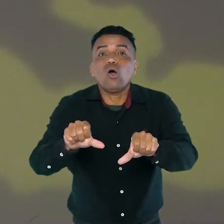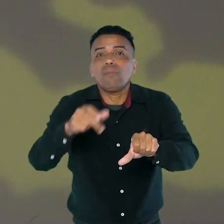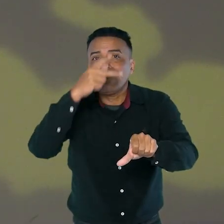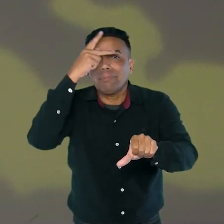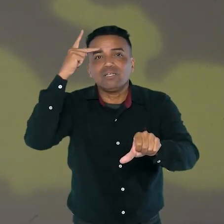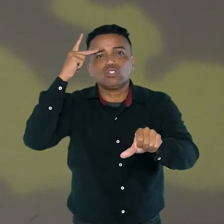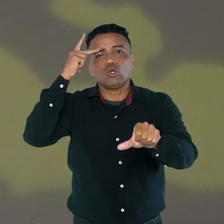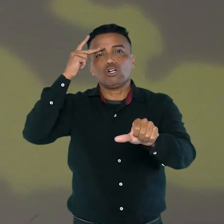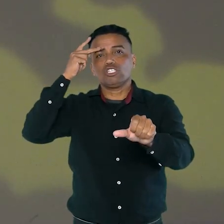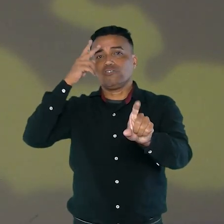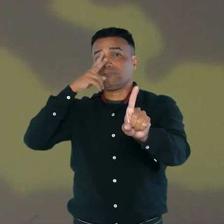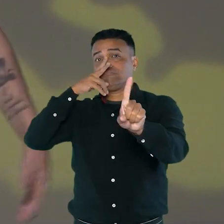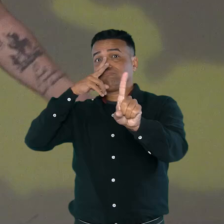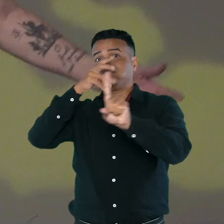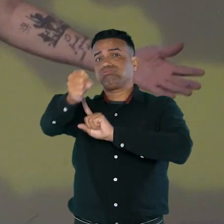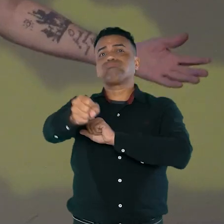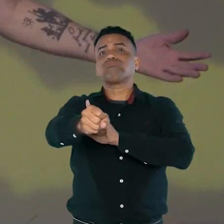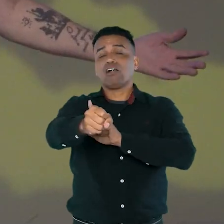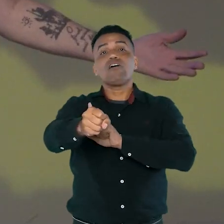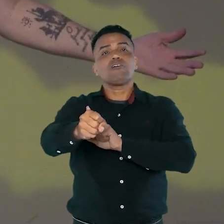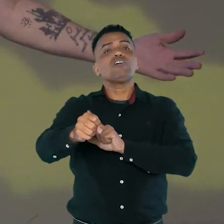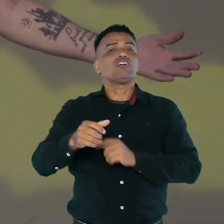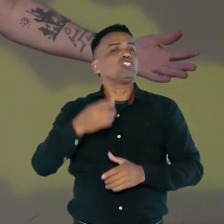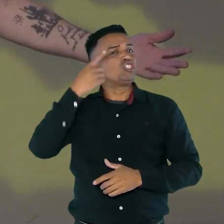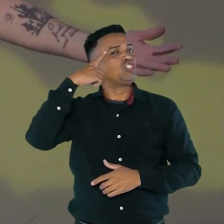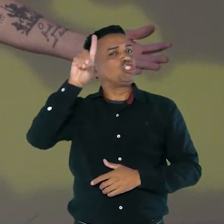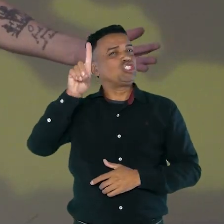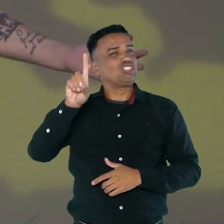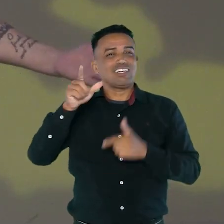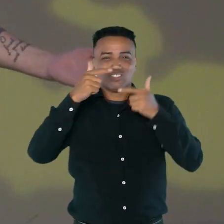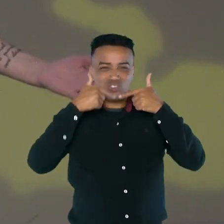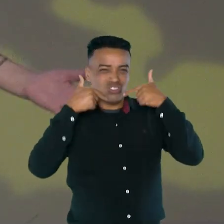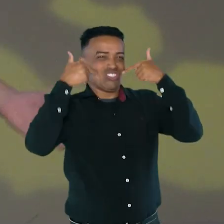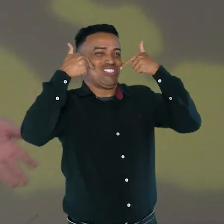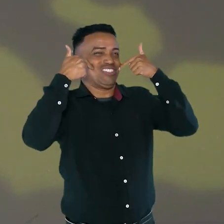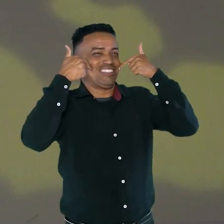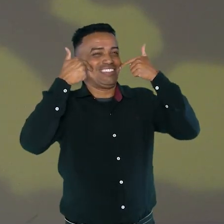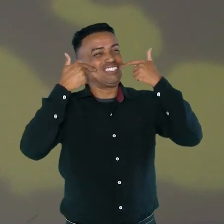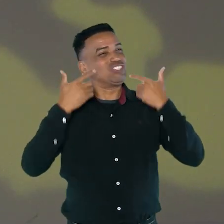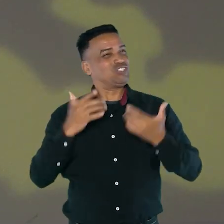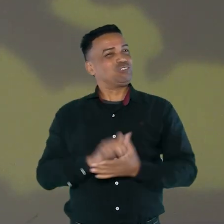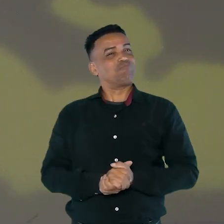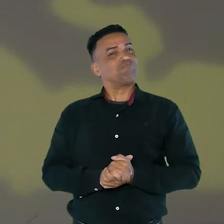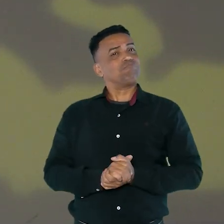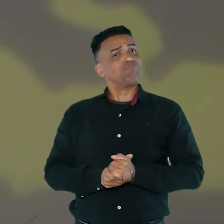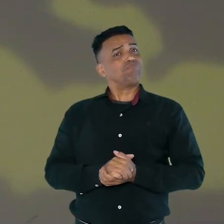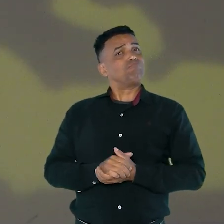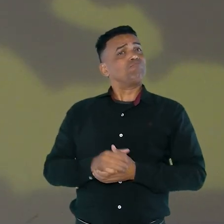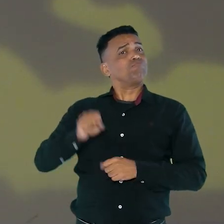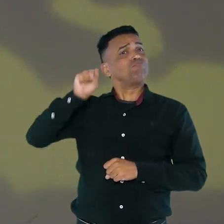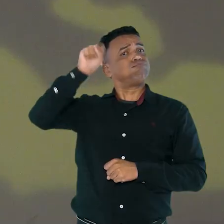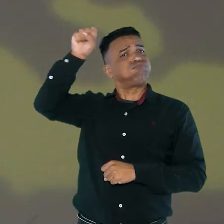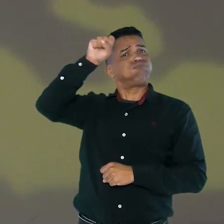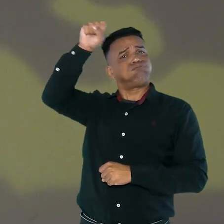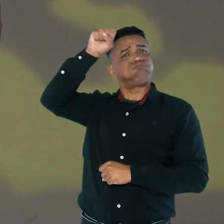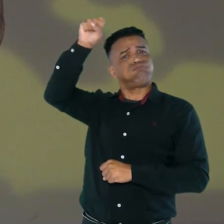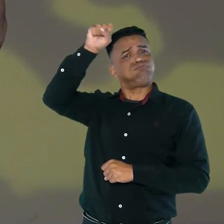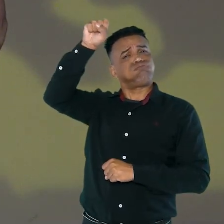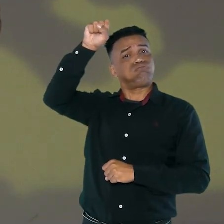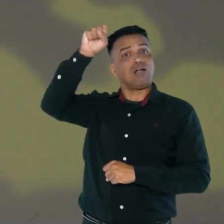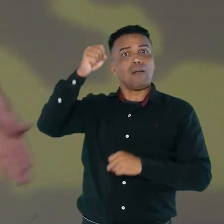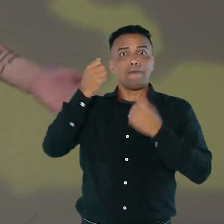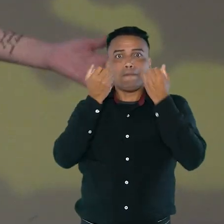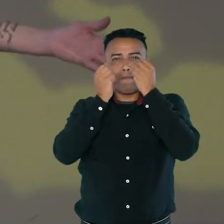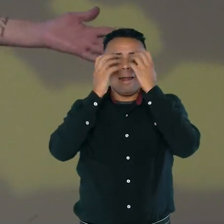quem estiver no nosso caminho. Então que venham os dias, um sorriso no rosto e os punhos cerrados, que a luta não para. Um brilho